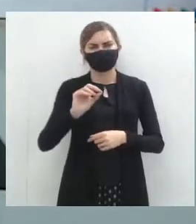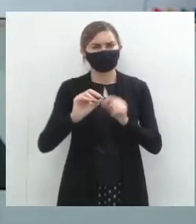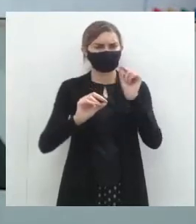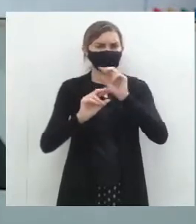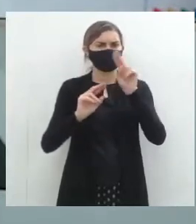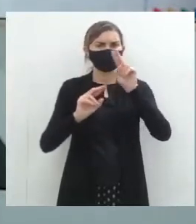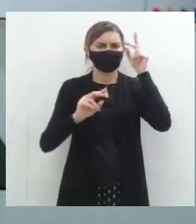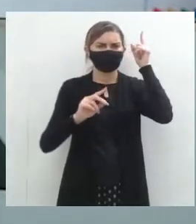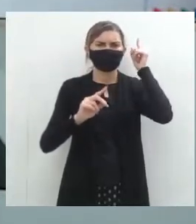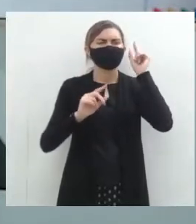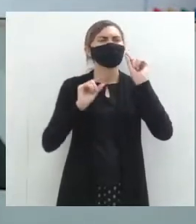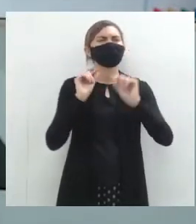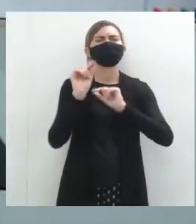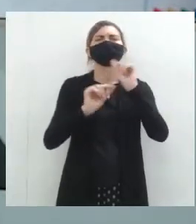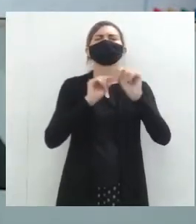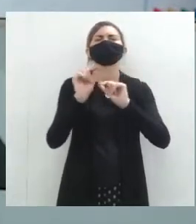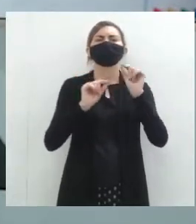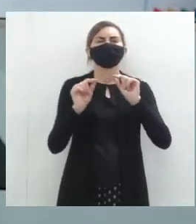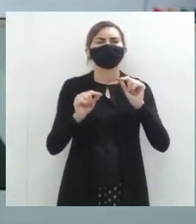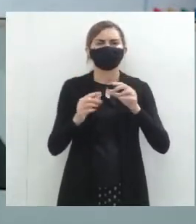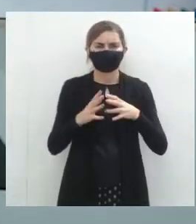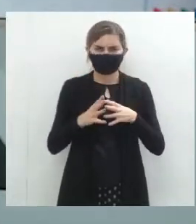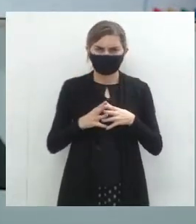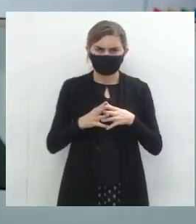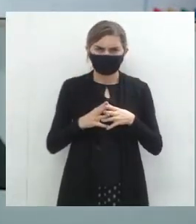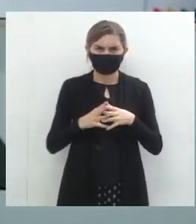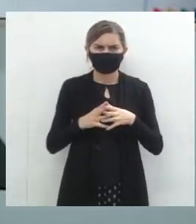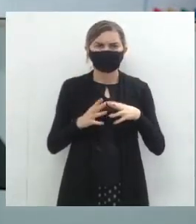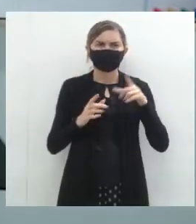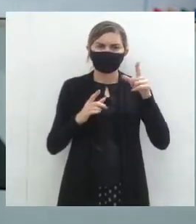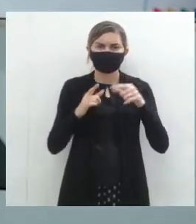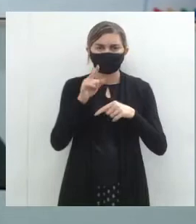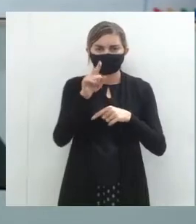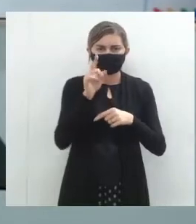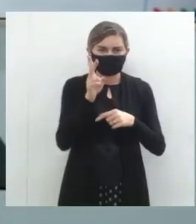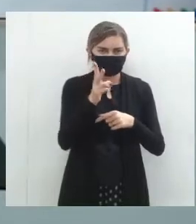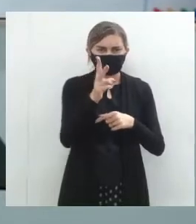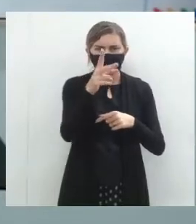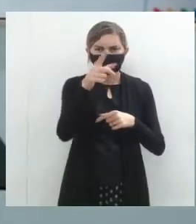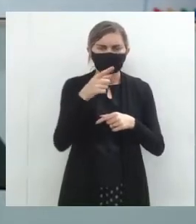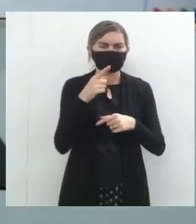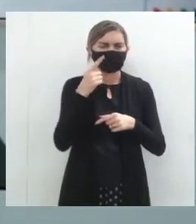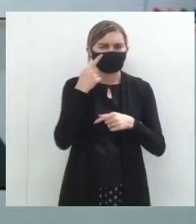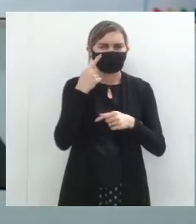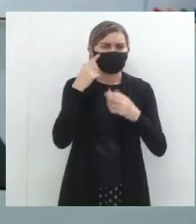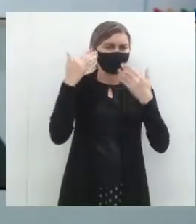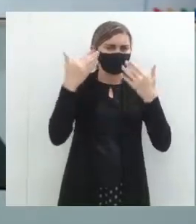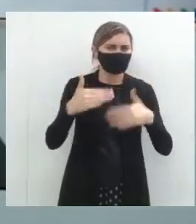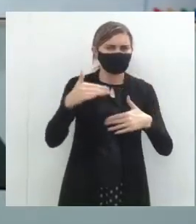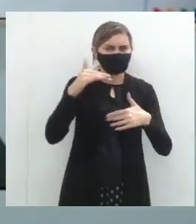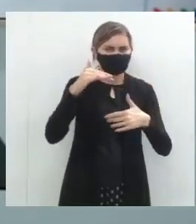Aí você pode dizer assim, tá, André, mas o que é um monômero? Deixa eu te contar um segredo. Toda vez que você pegar isso em prova